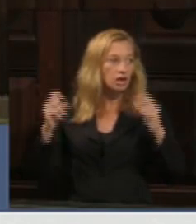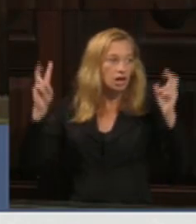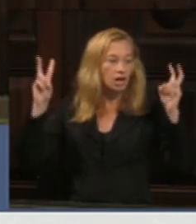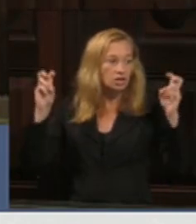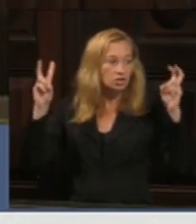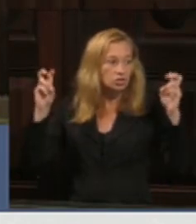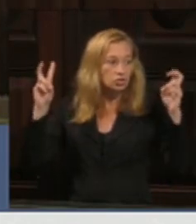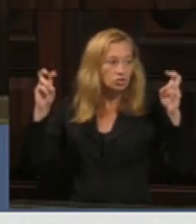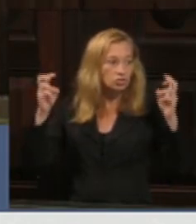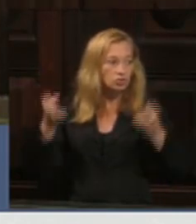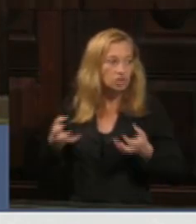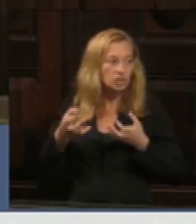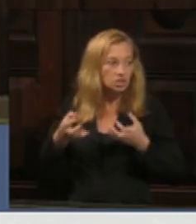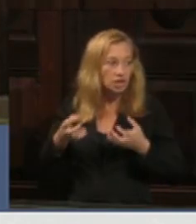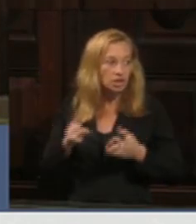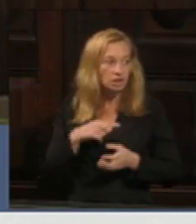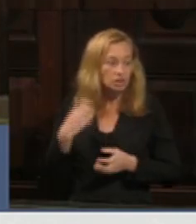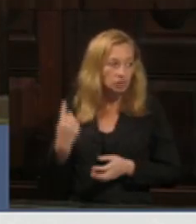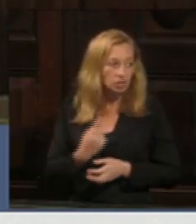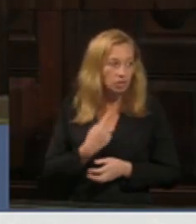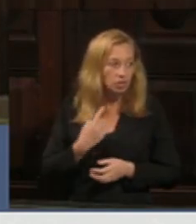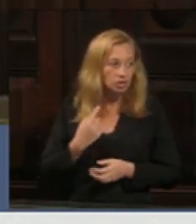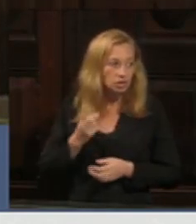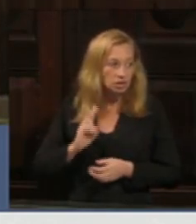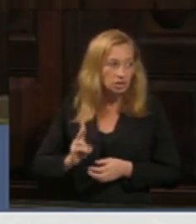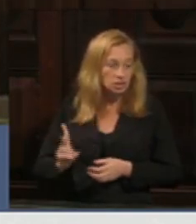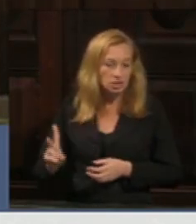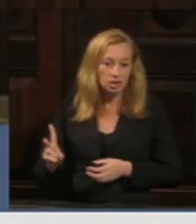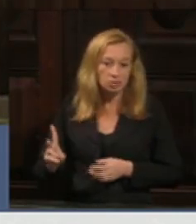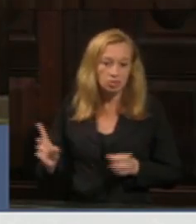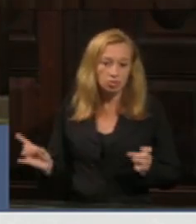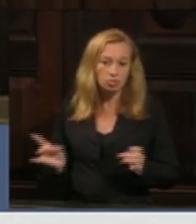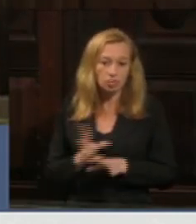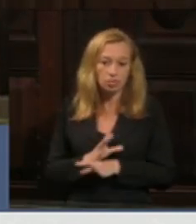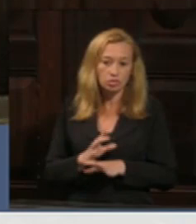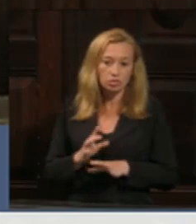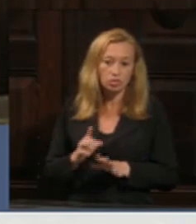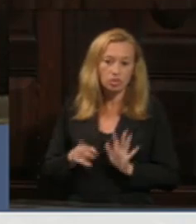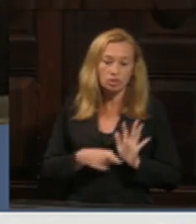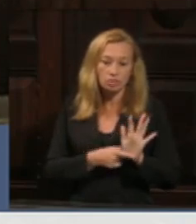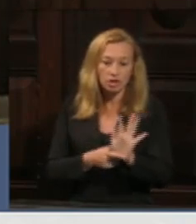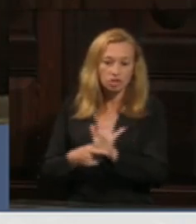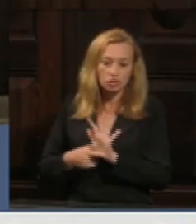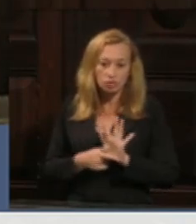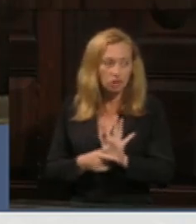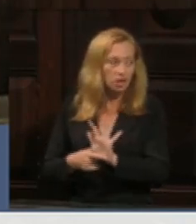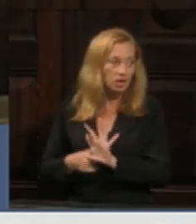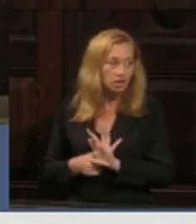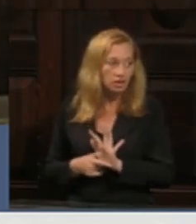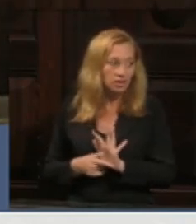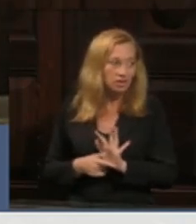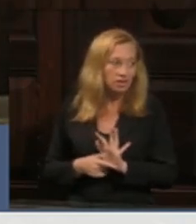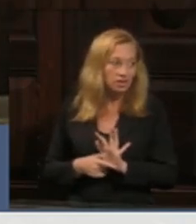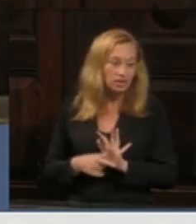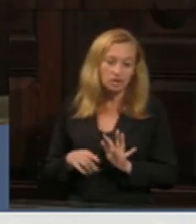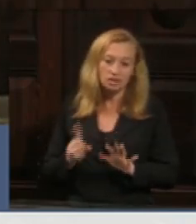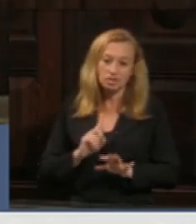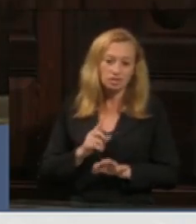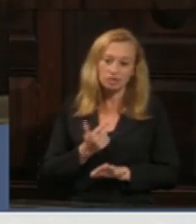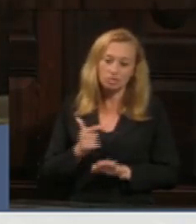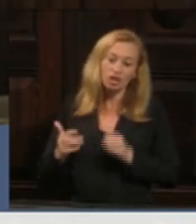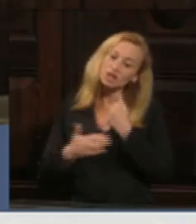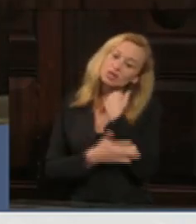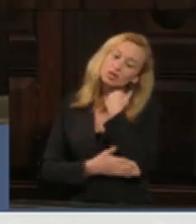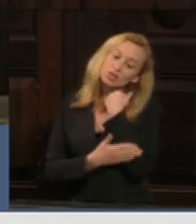requisições que quiserem. Nós estaremos sempre dispostos a ajudar Carapebus e regiões, tá bom? Não fique com tanto ciúme, meu